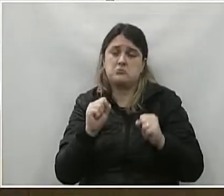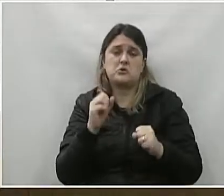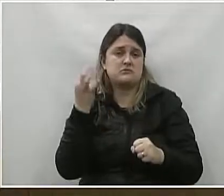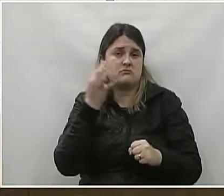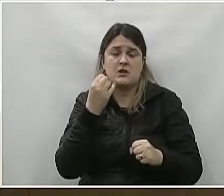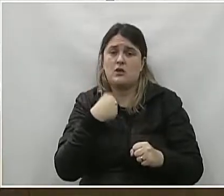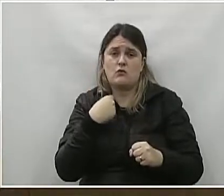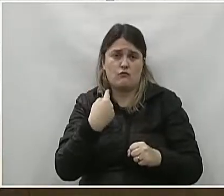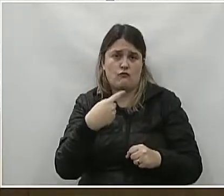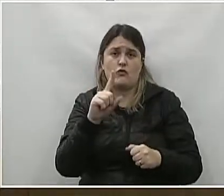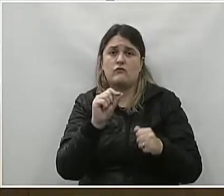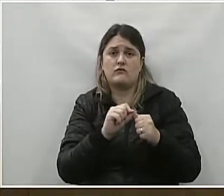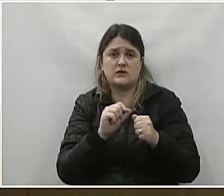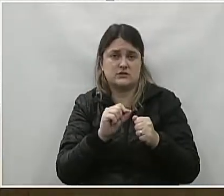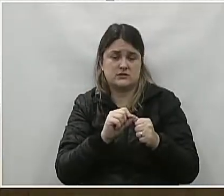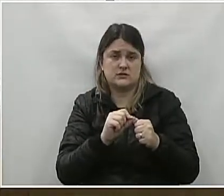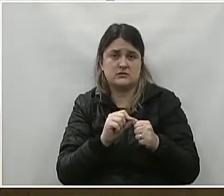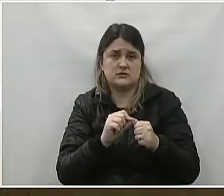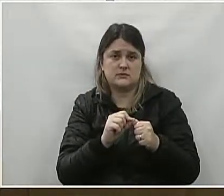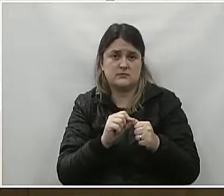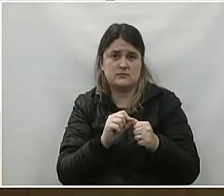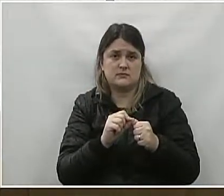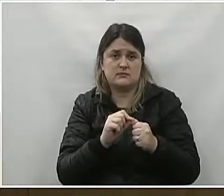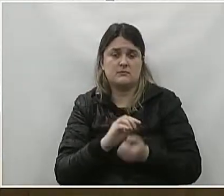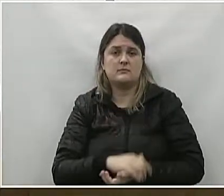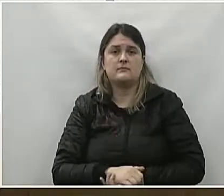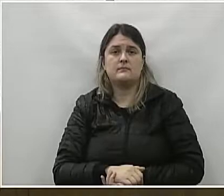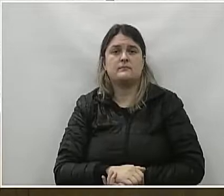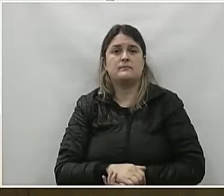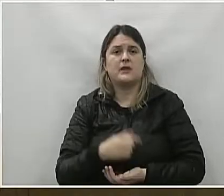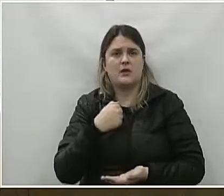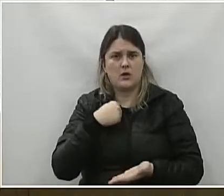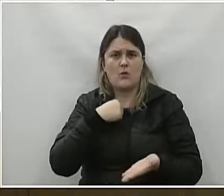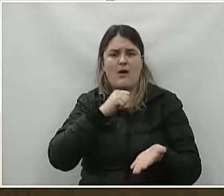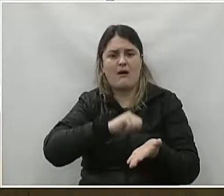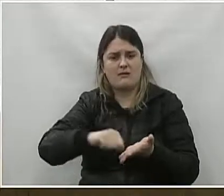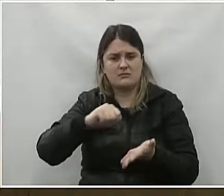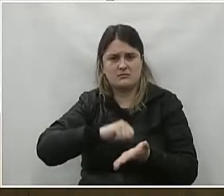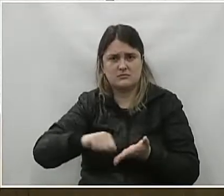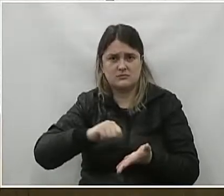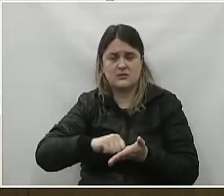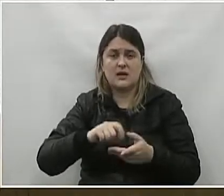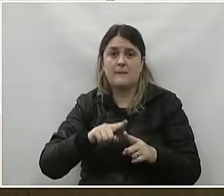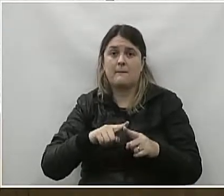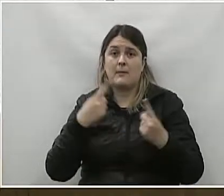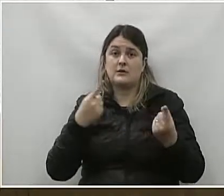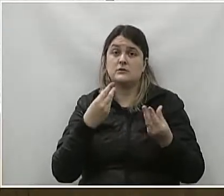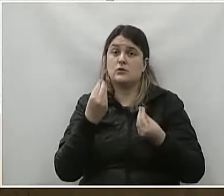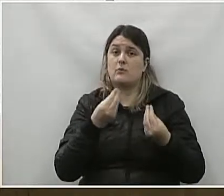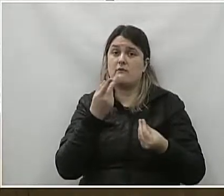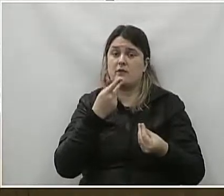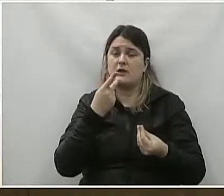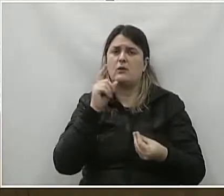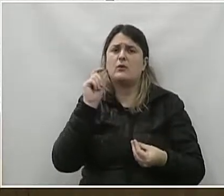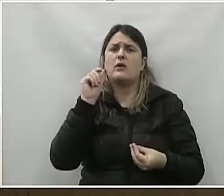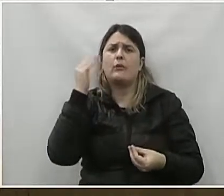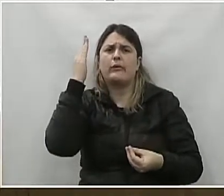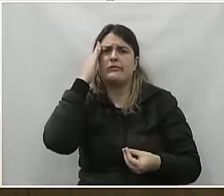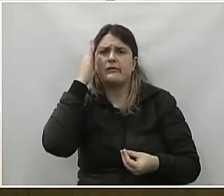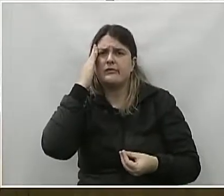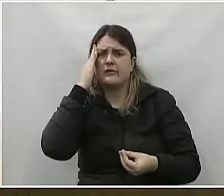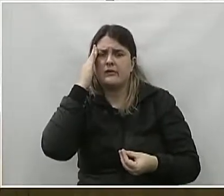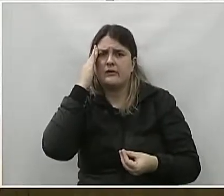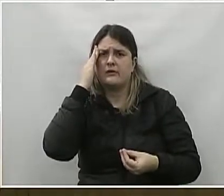irei fazer, né, eu irei assinar Mas, como eu falei, o que dá para entender, né, aqui,